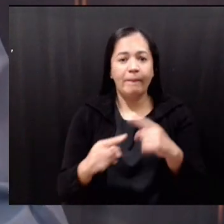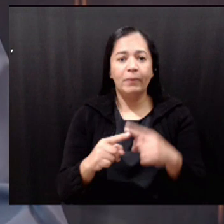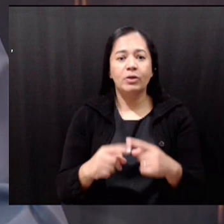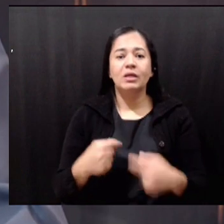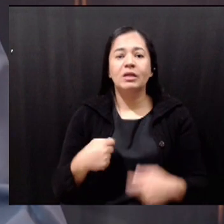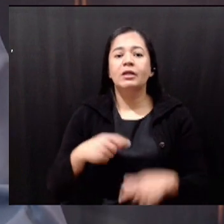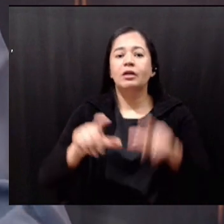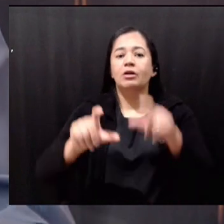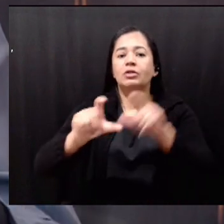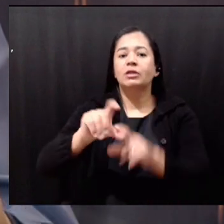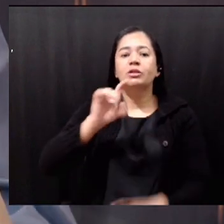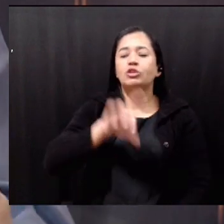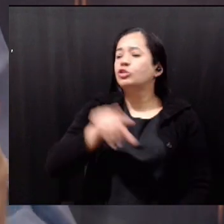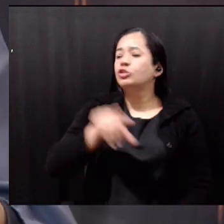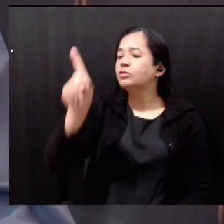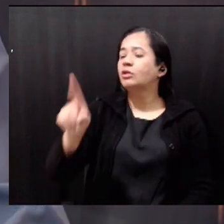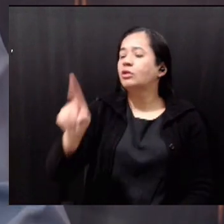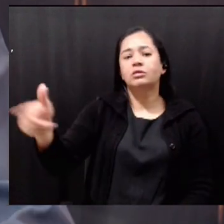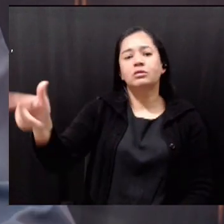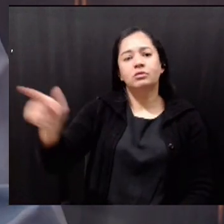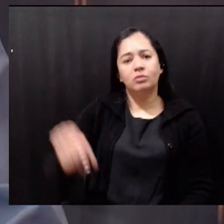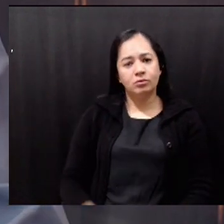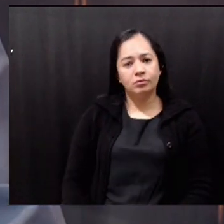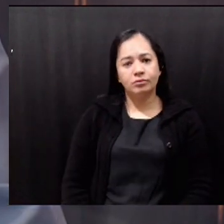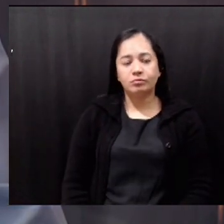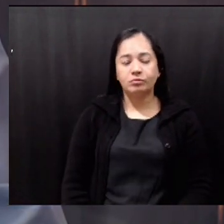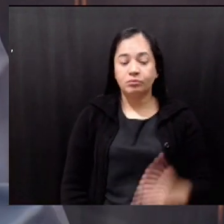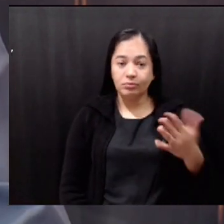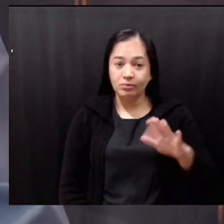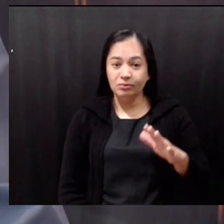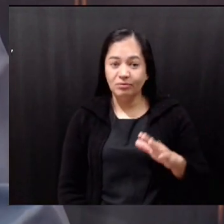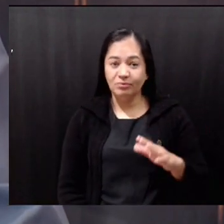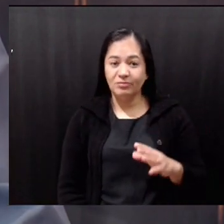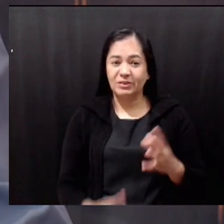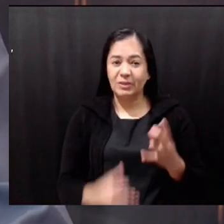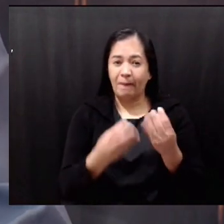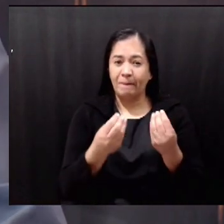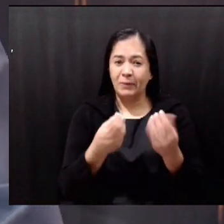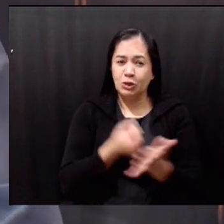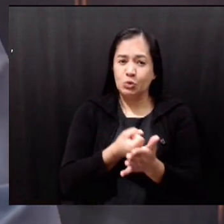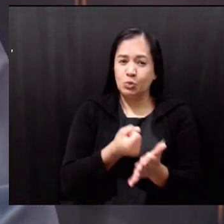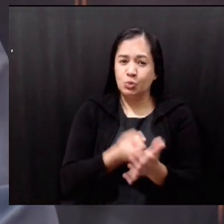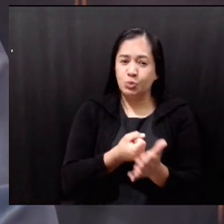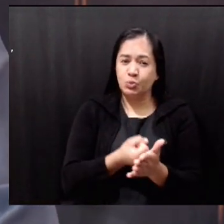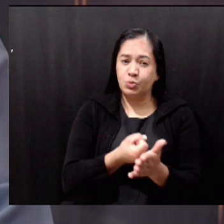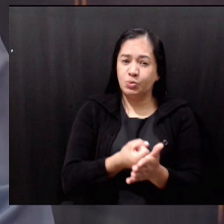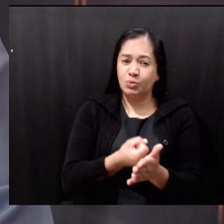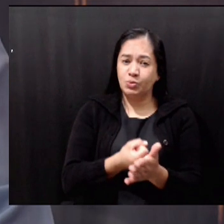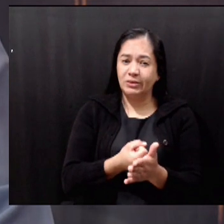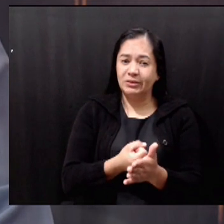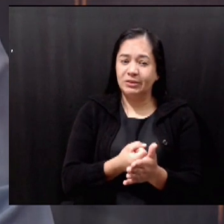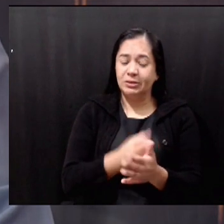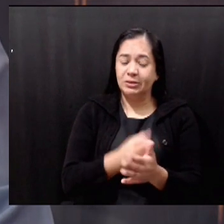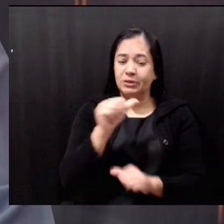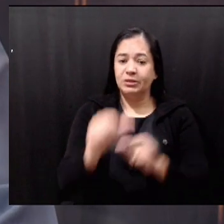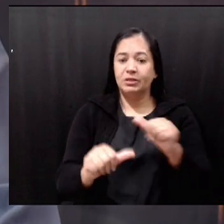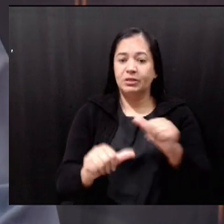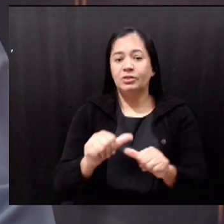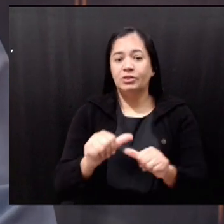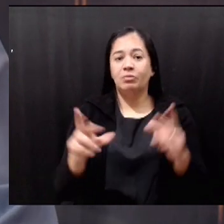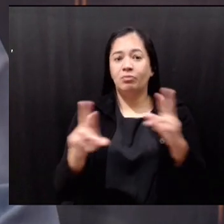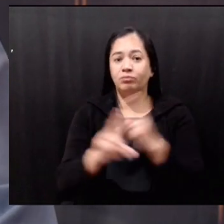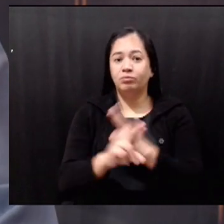pessoa? Né, então, talvez esse excesso de cobrança está tornando o relacionamento